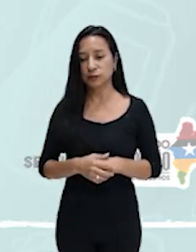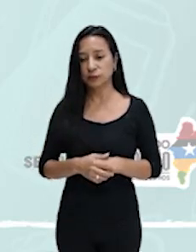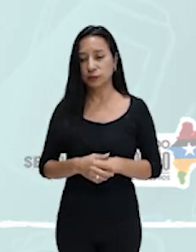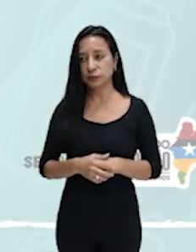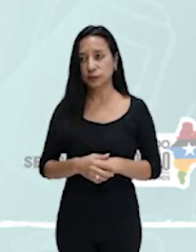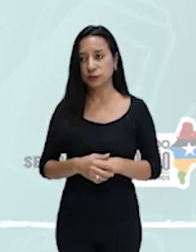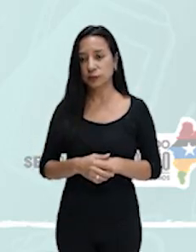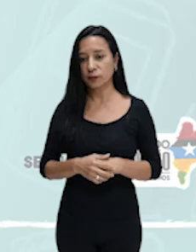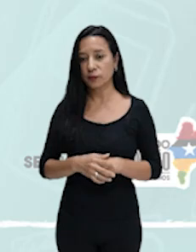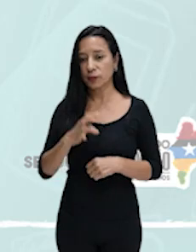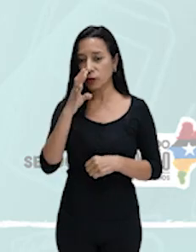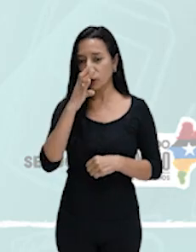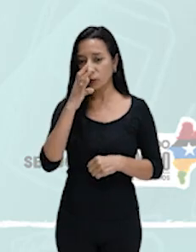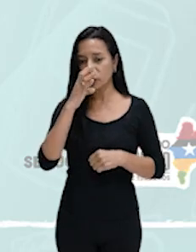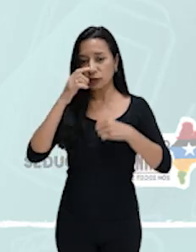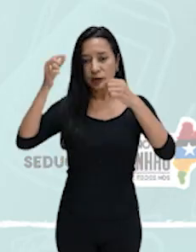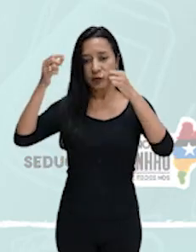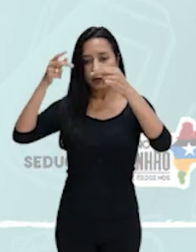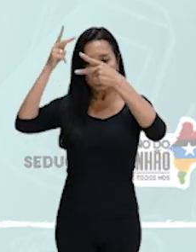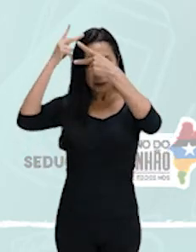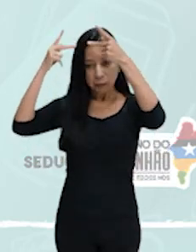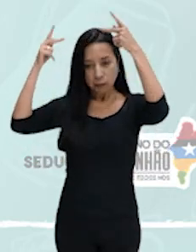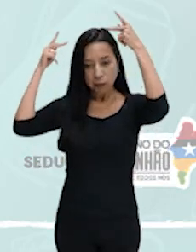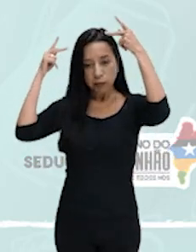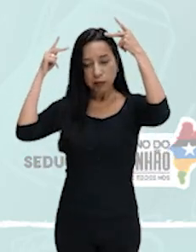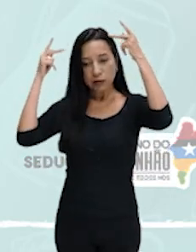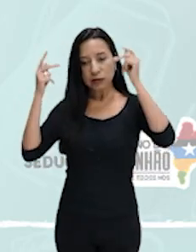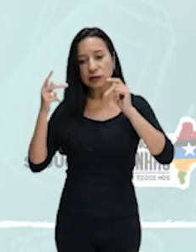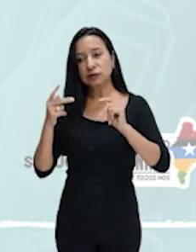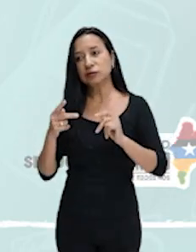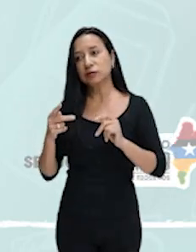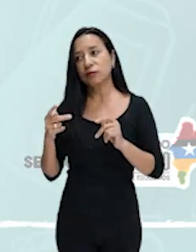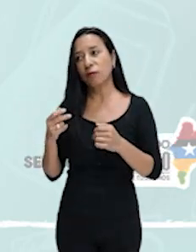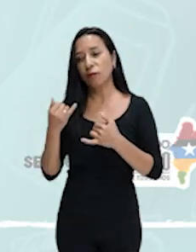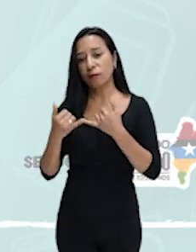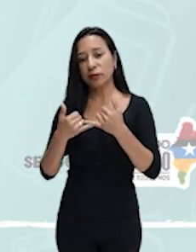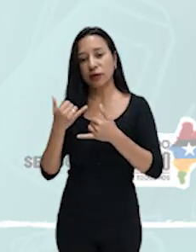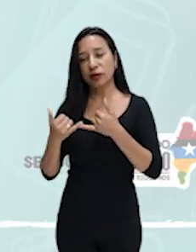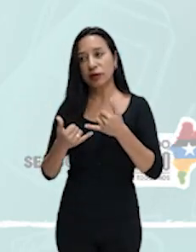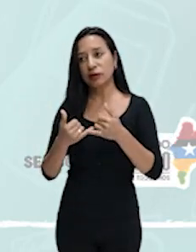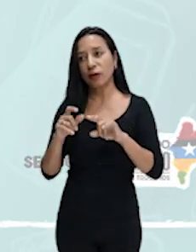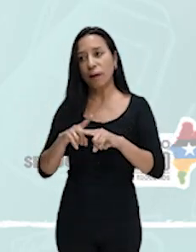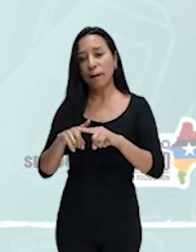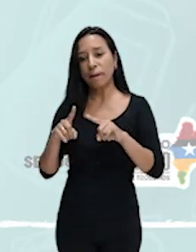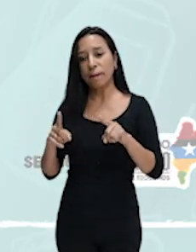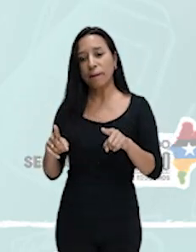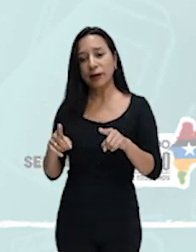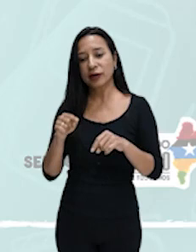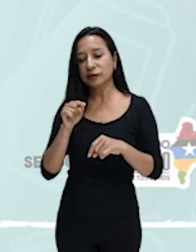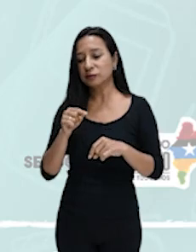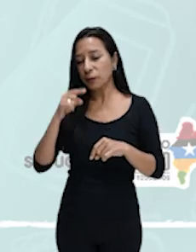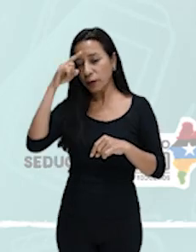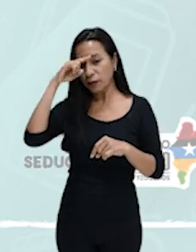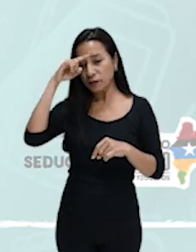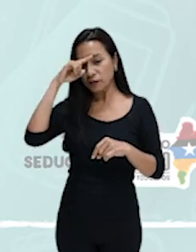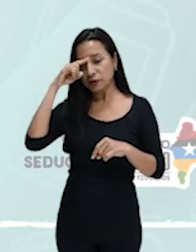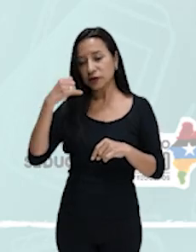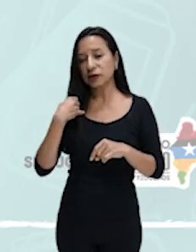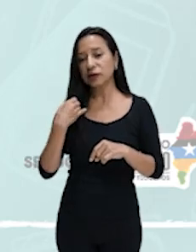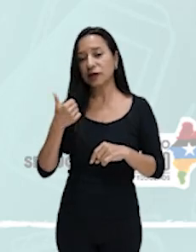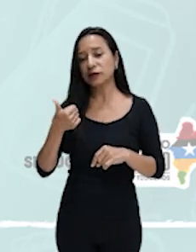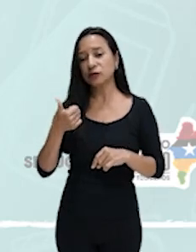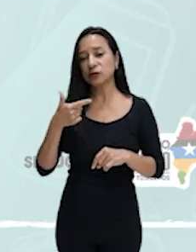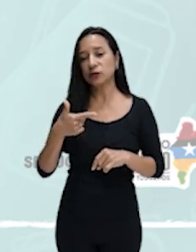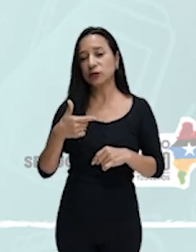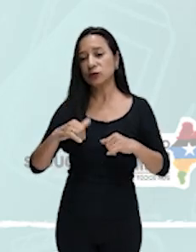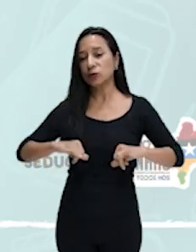poliomielite, né? Observe este laçarote belíssimo na cabeça dela, tá, gente? Eu tô brincando com vocês, mas esta era a Frida aos 12 anos, já